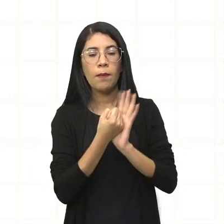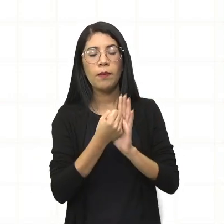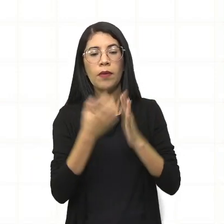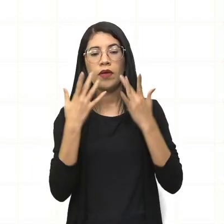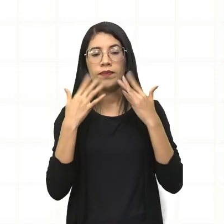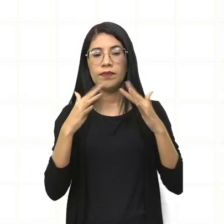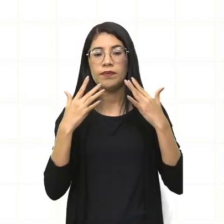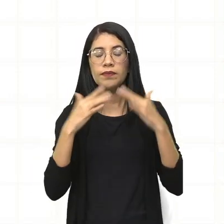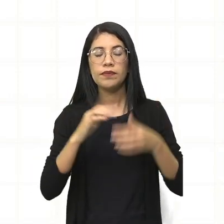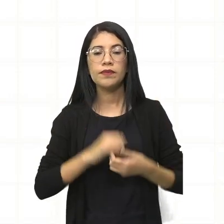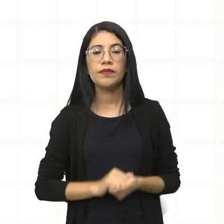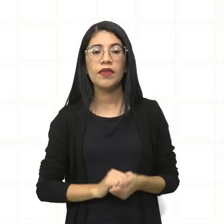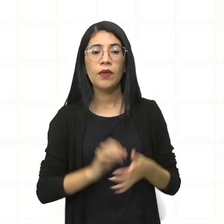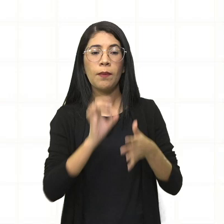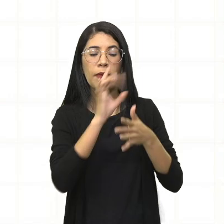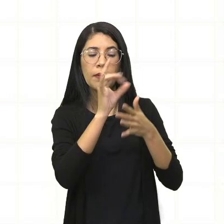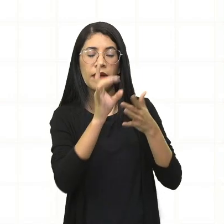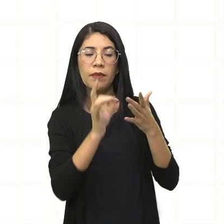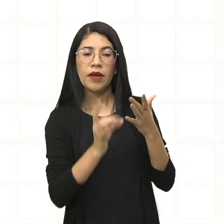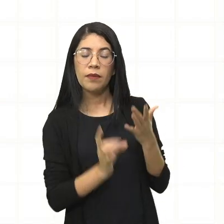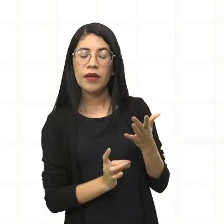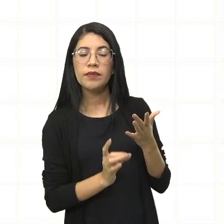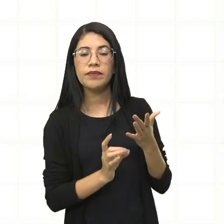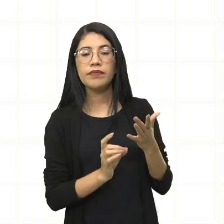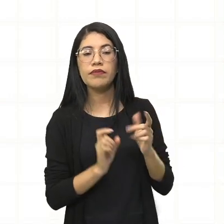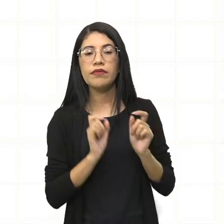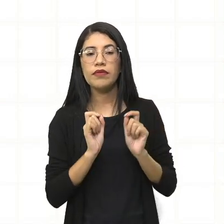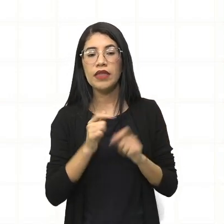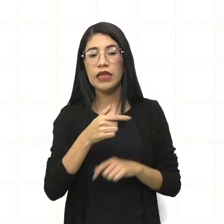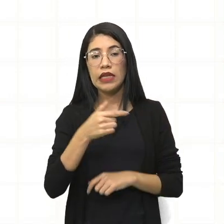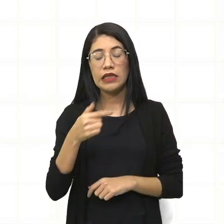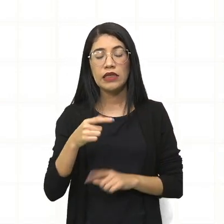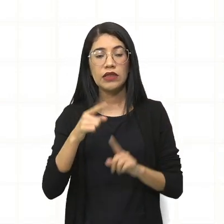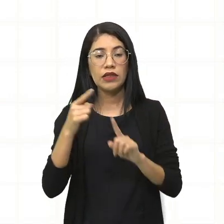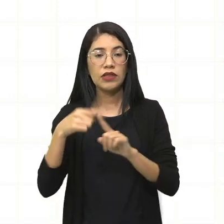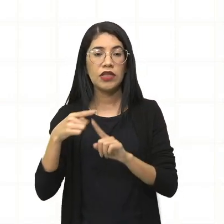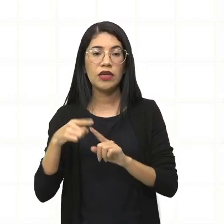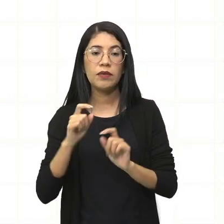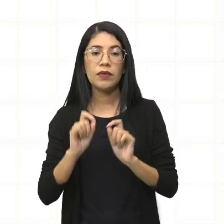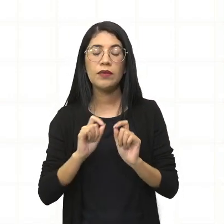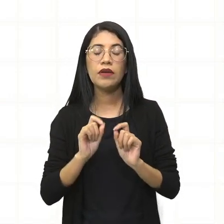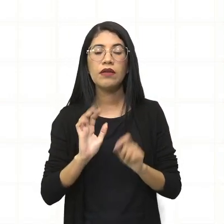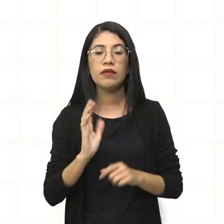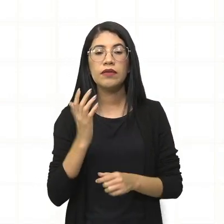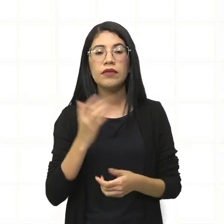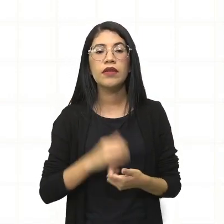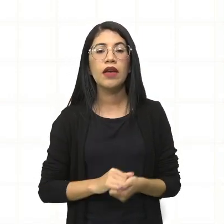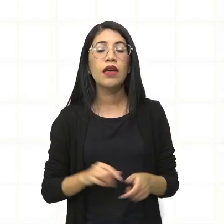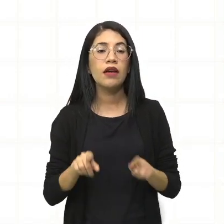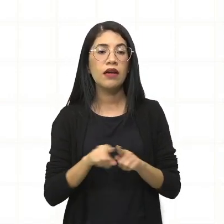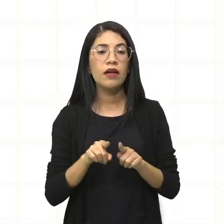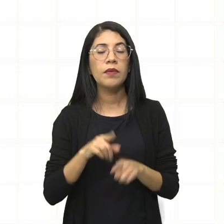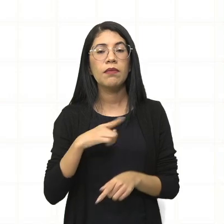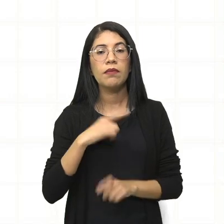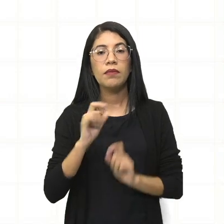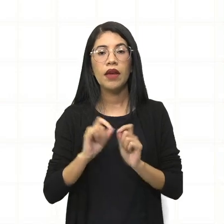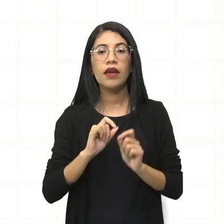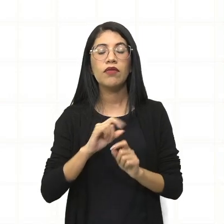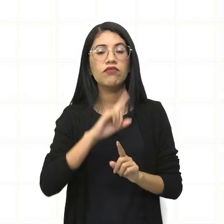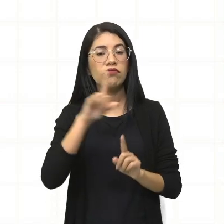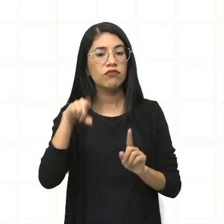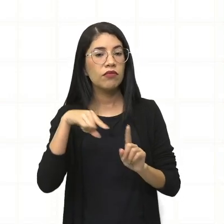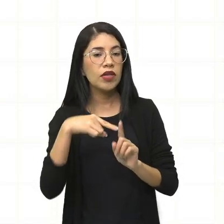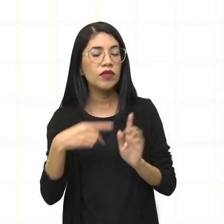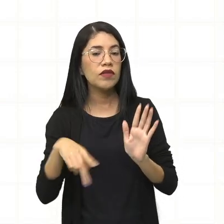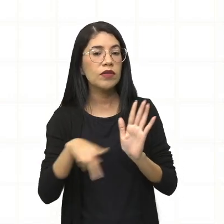cada uma dessas unidades de uso sustentável, elas também vão ter o